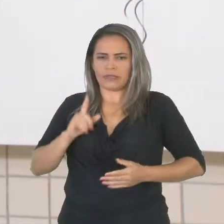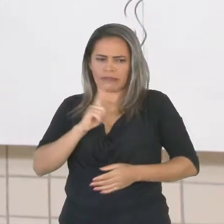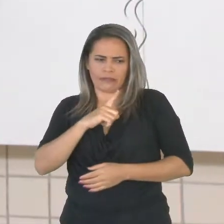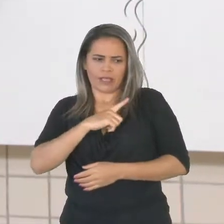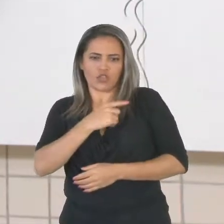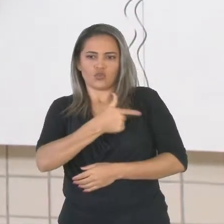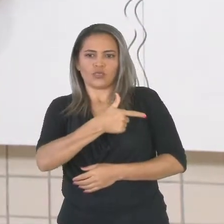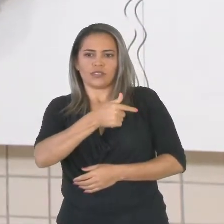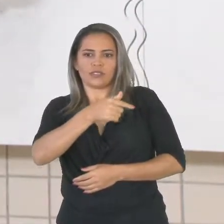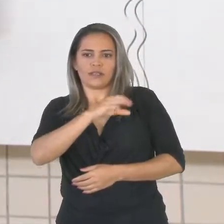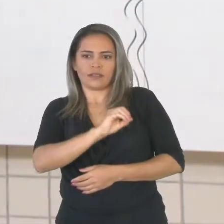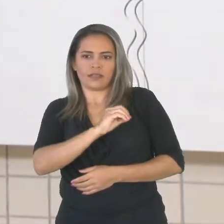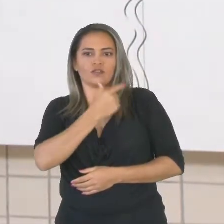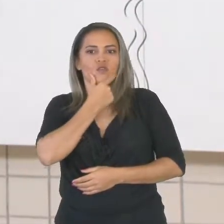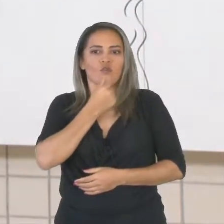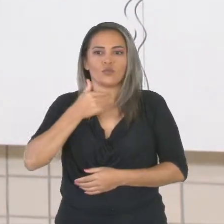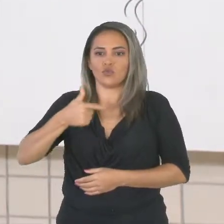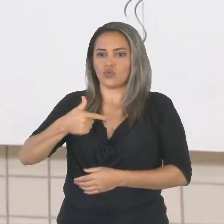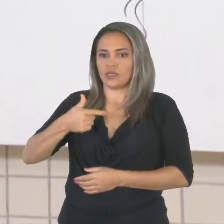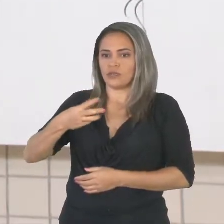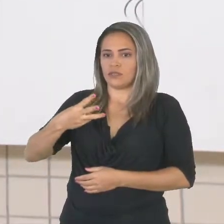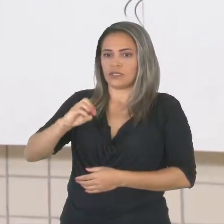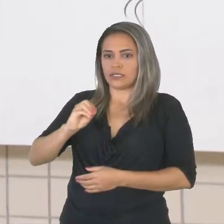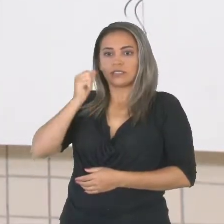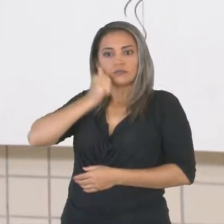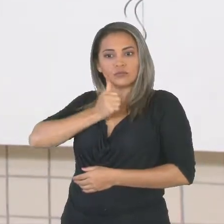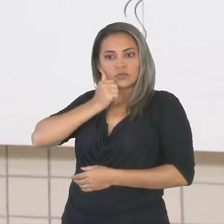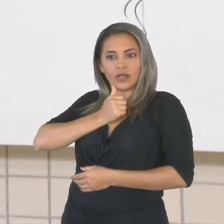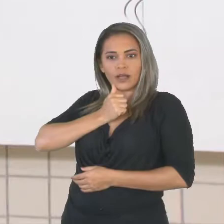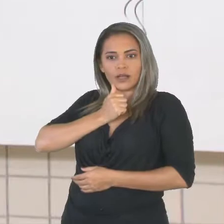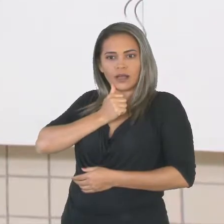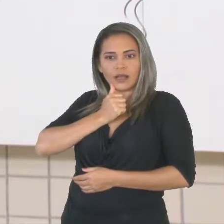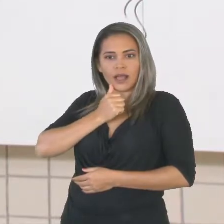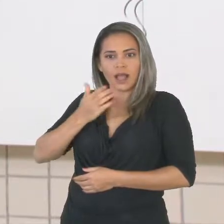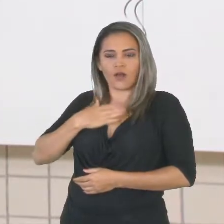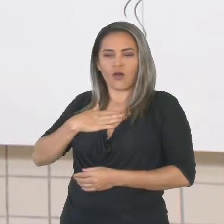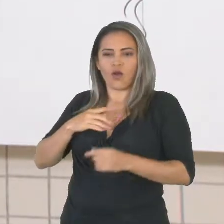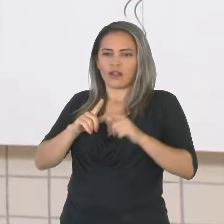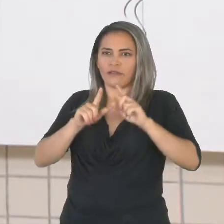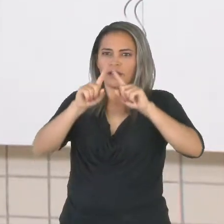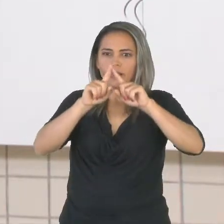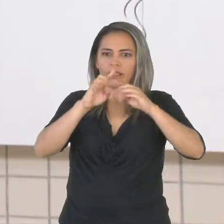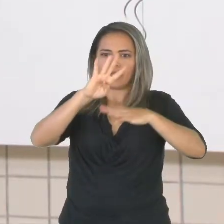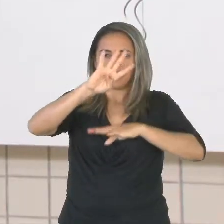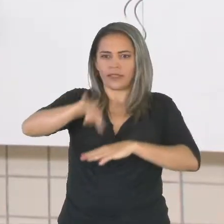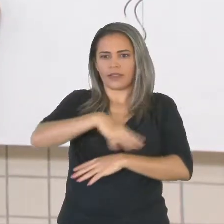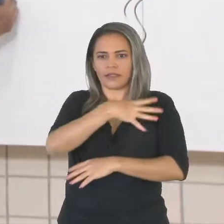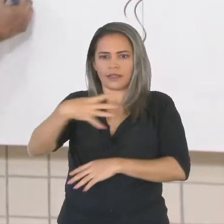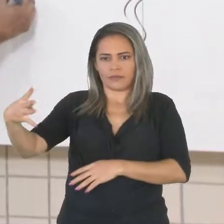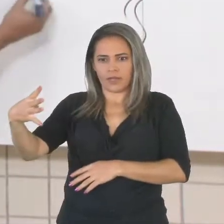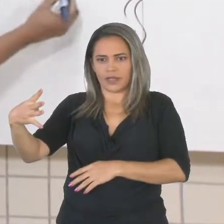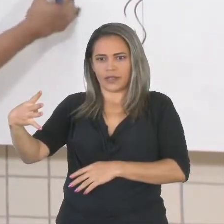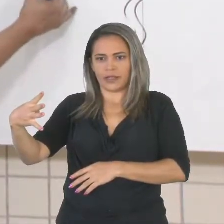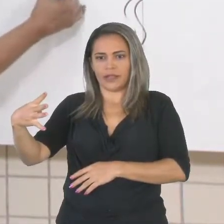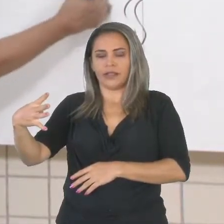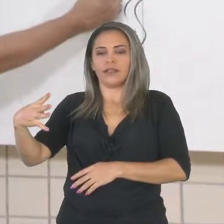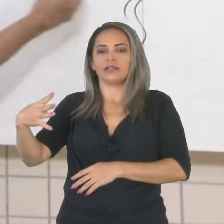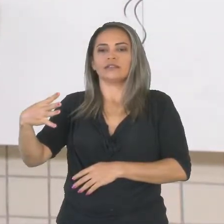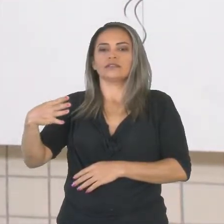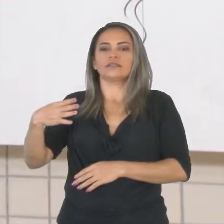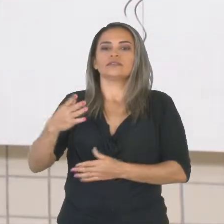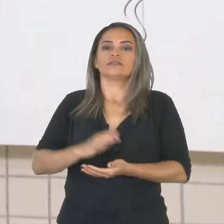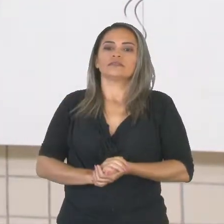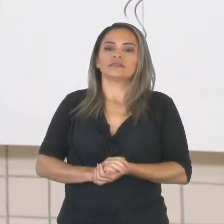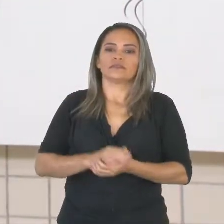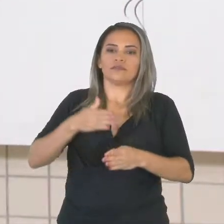homens e 230 são mulheres. Vamos determinar uma tabela de frequência absoluta e